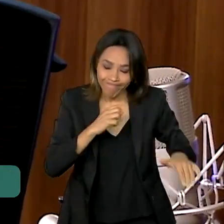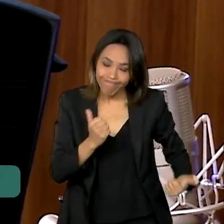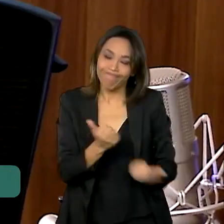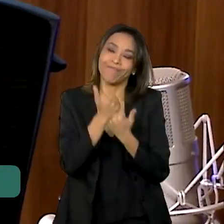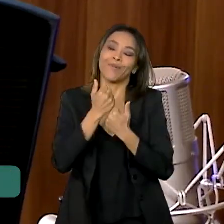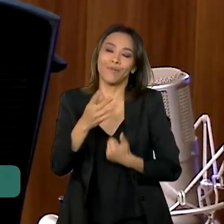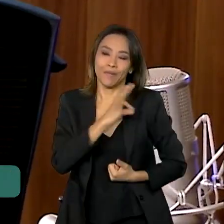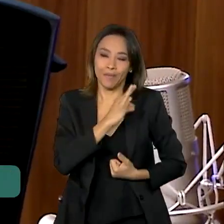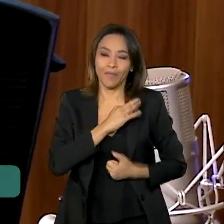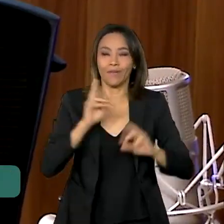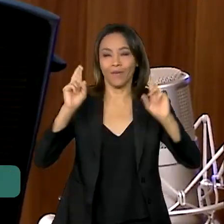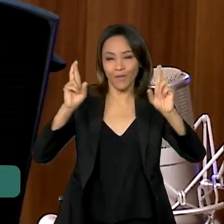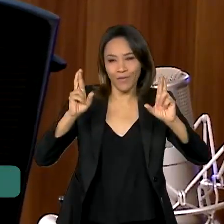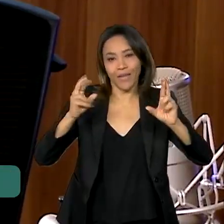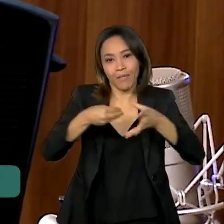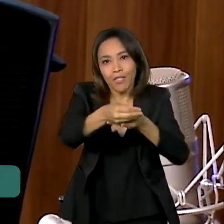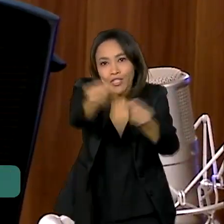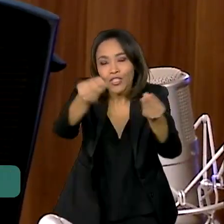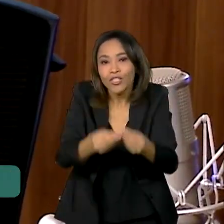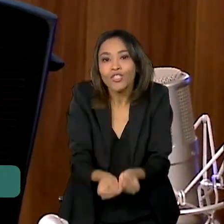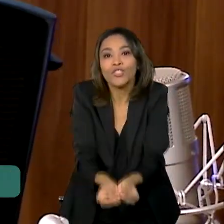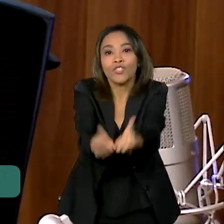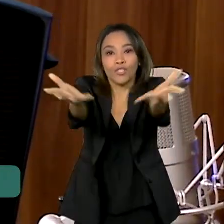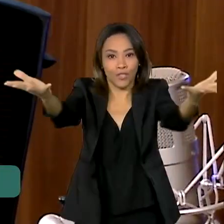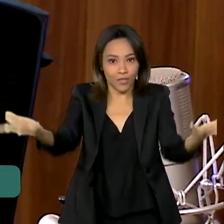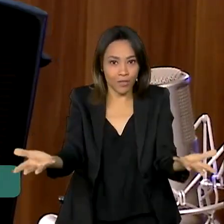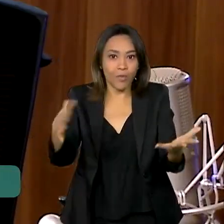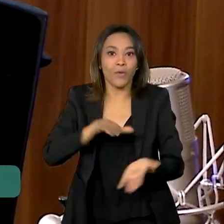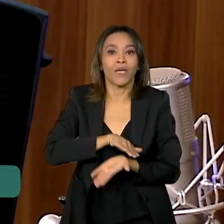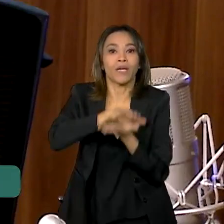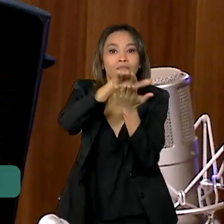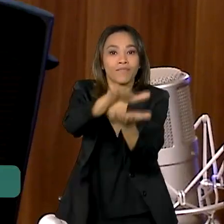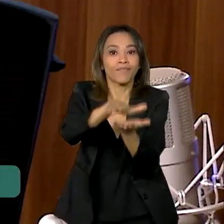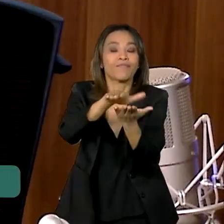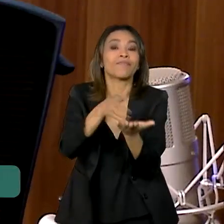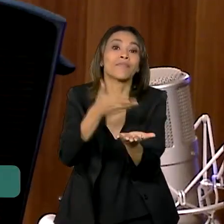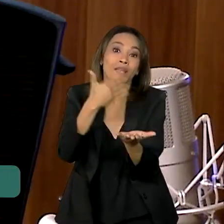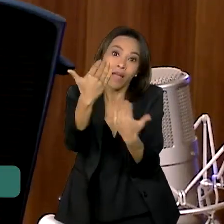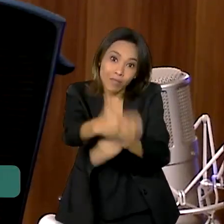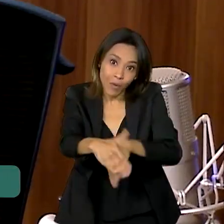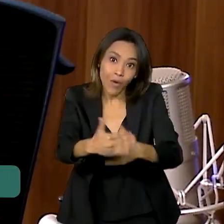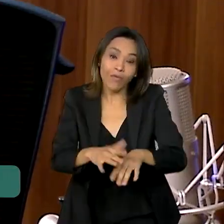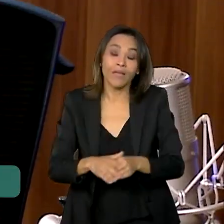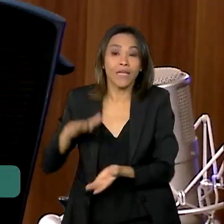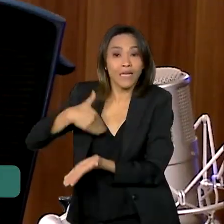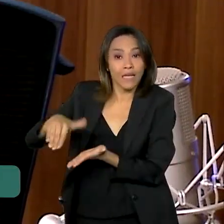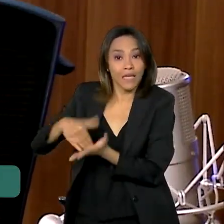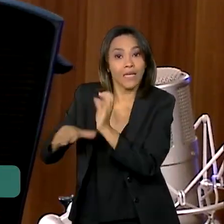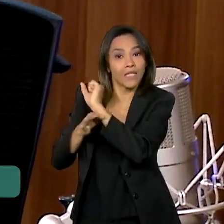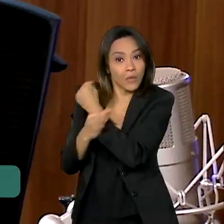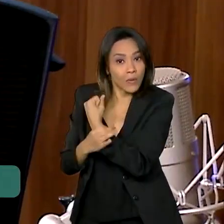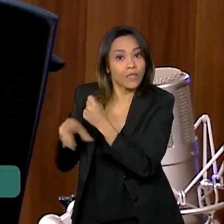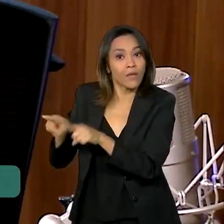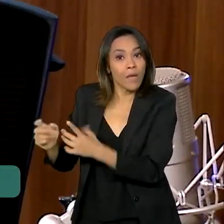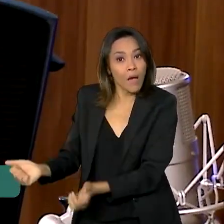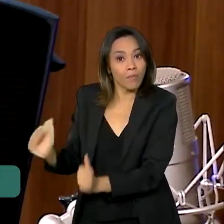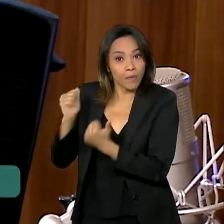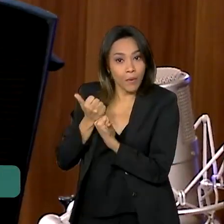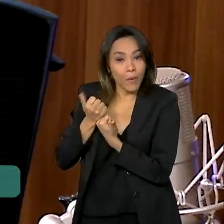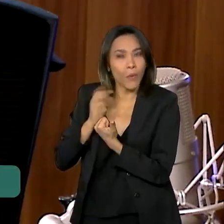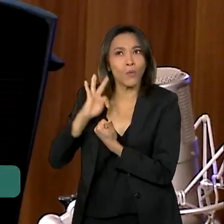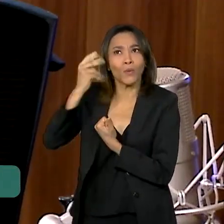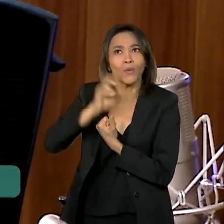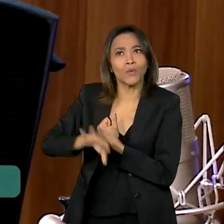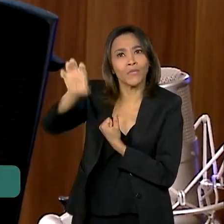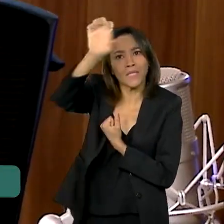nessa distribuição e, localmente, em cada estado, a Secretaria de Segurança Pública nos apoiou numa parceria com todos os estados, né, todos os